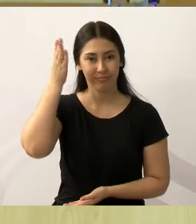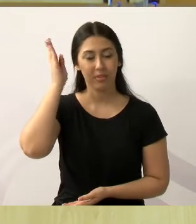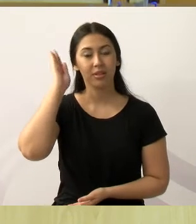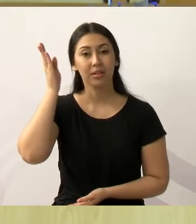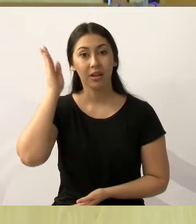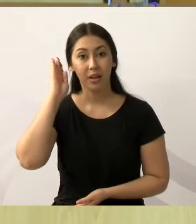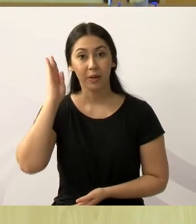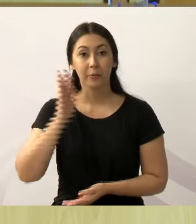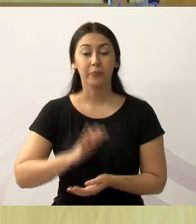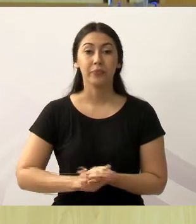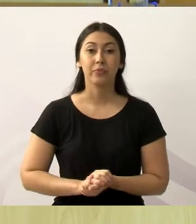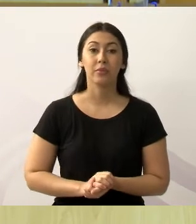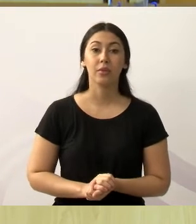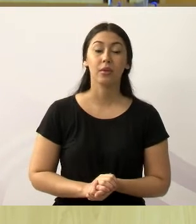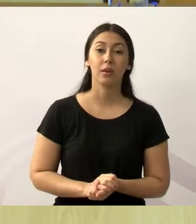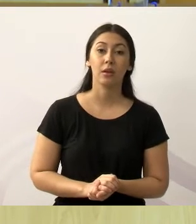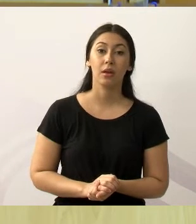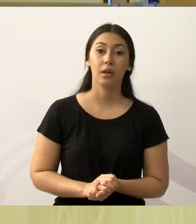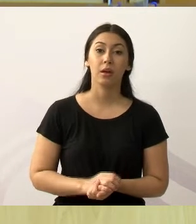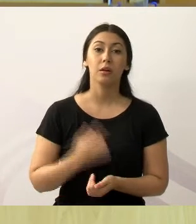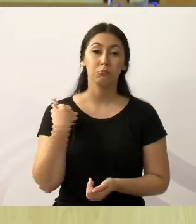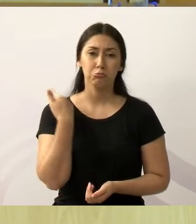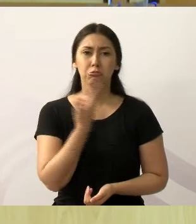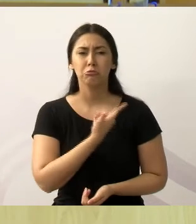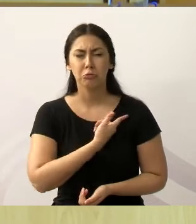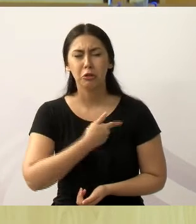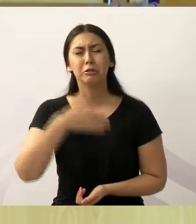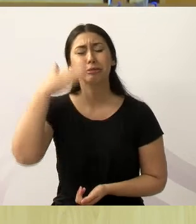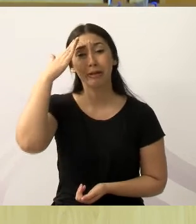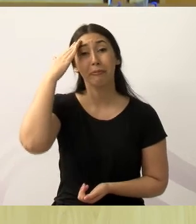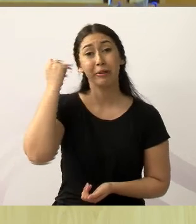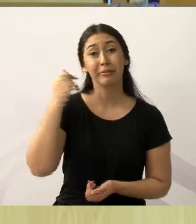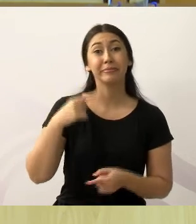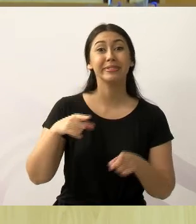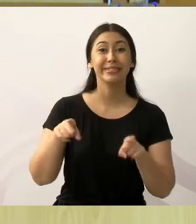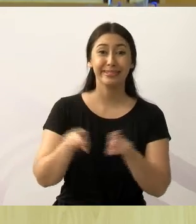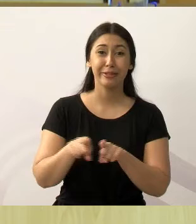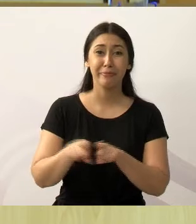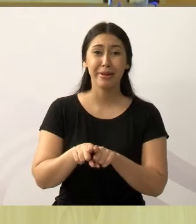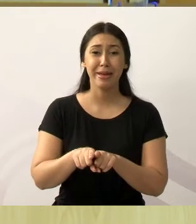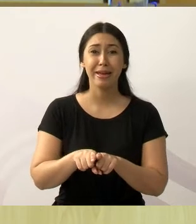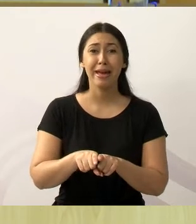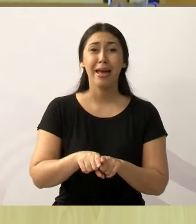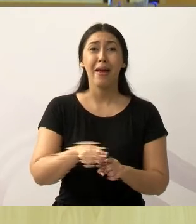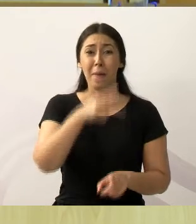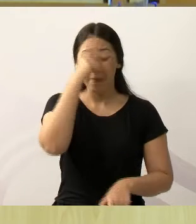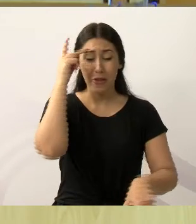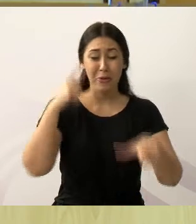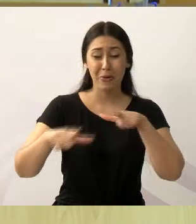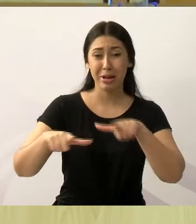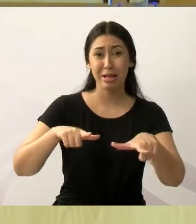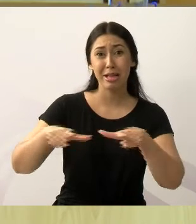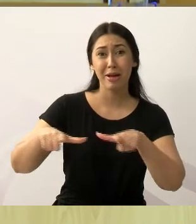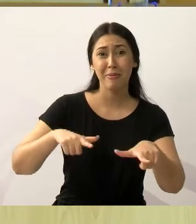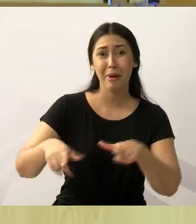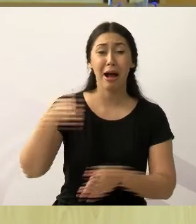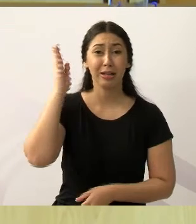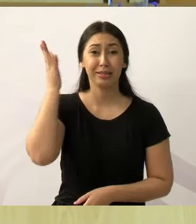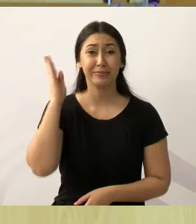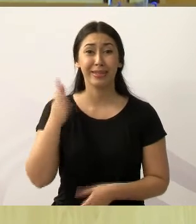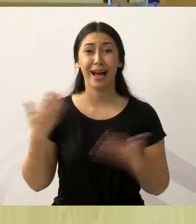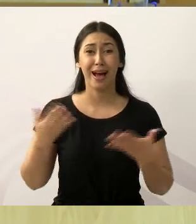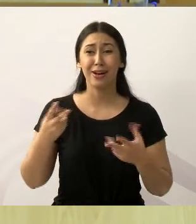cujo os nobres parlamentares sabemos que deverão sofrer por vergonha alheia diante desse infeliz e